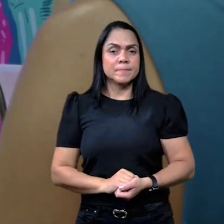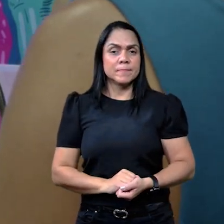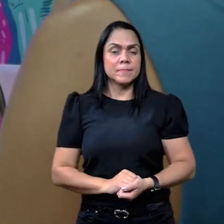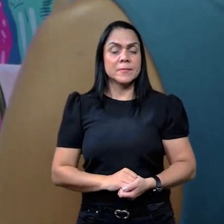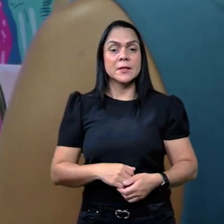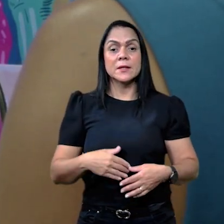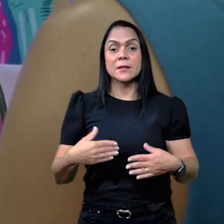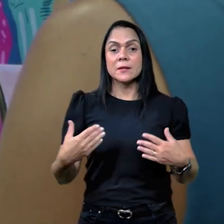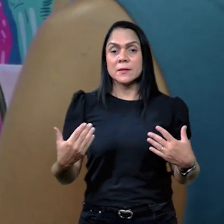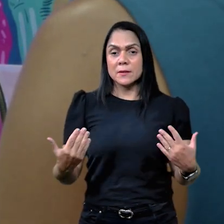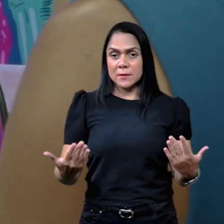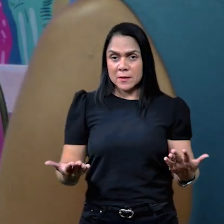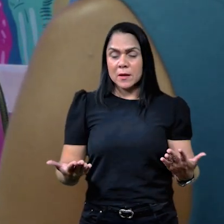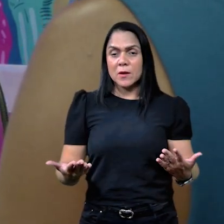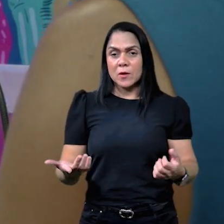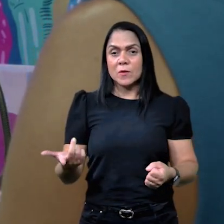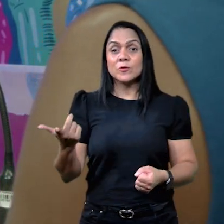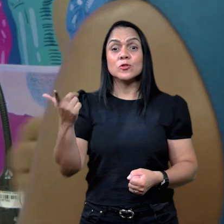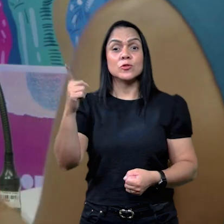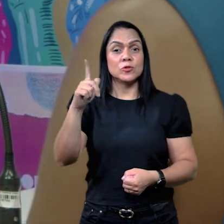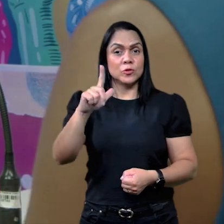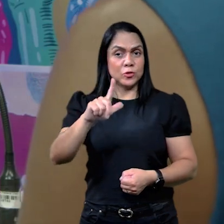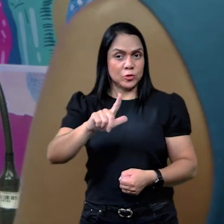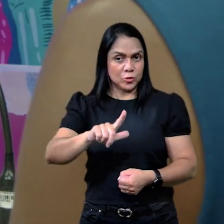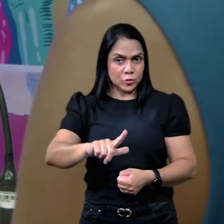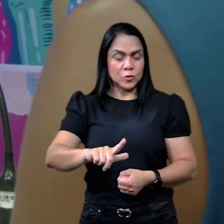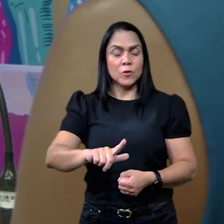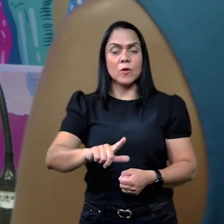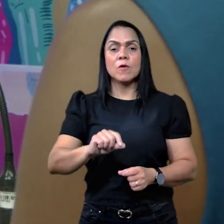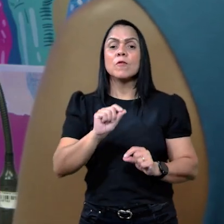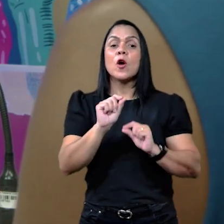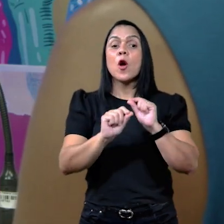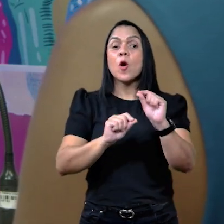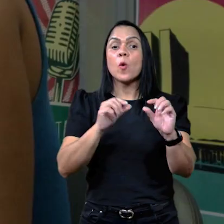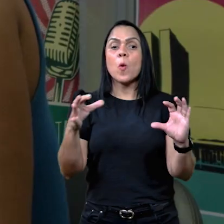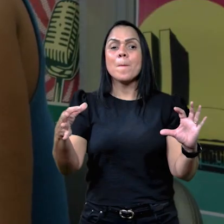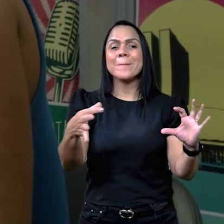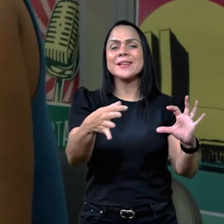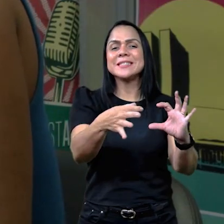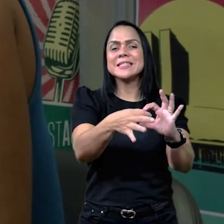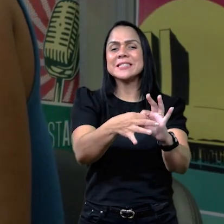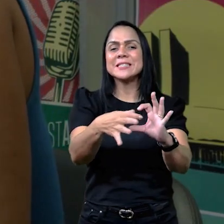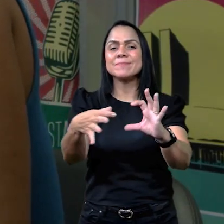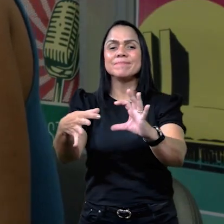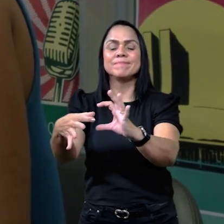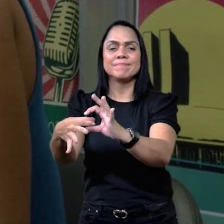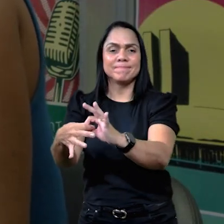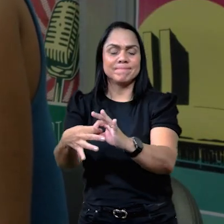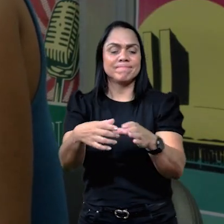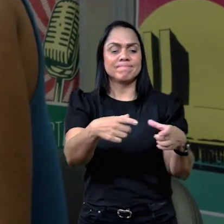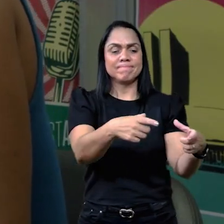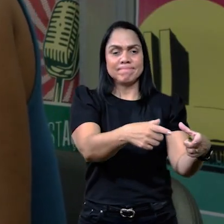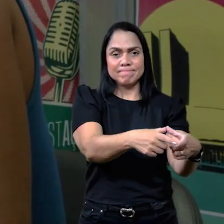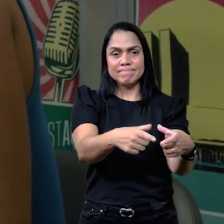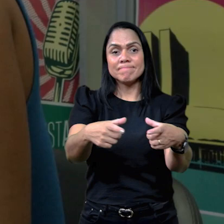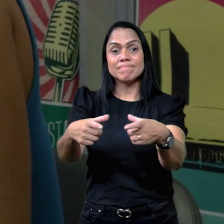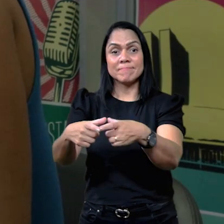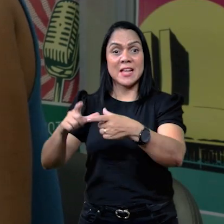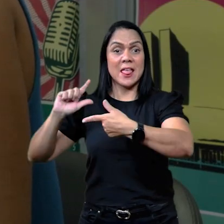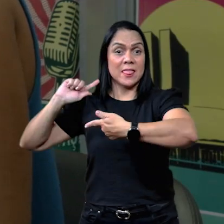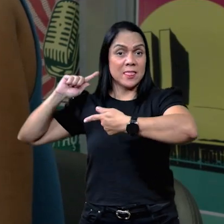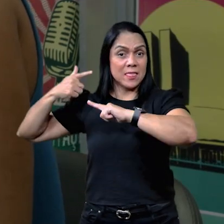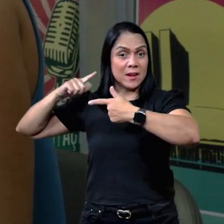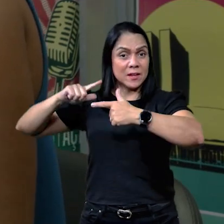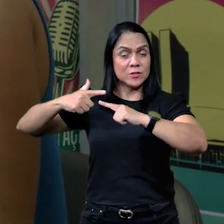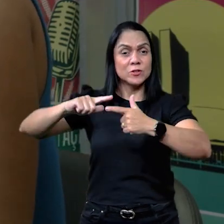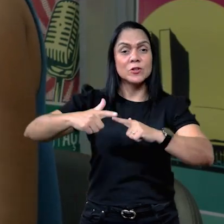Sim. Então, eu de novo dizendo, né, que como que foi esse elo de ligação, né, desses povos e comunidades tradicionais,